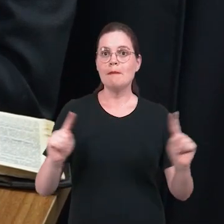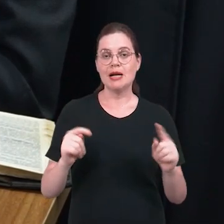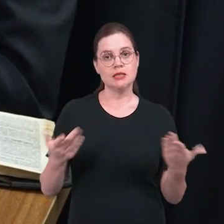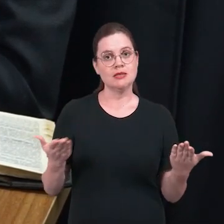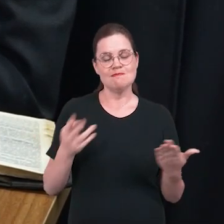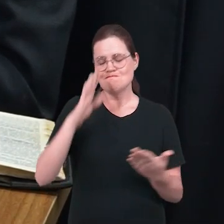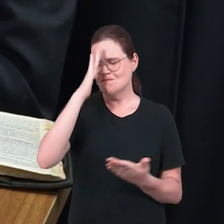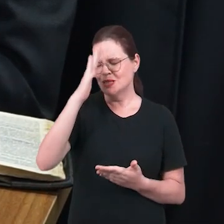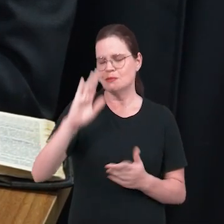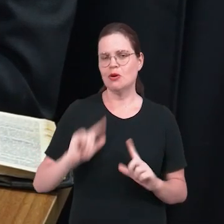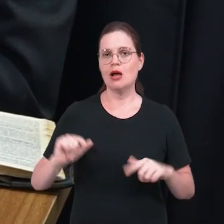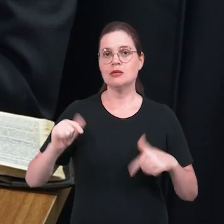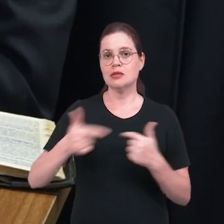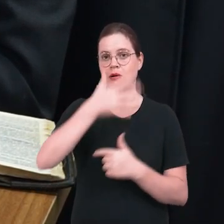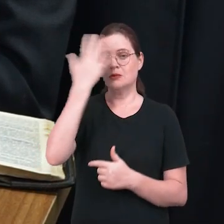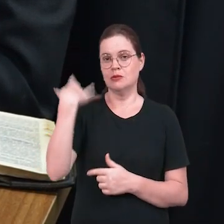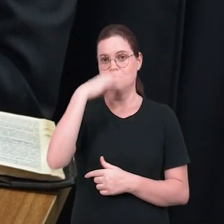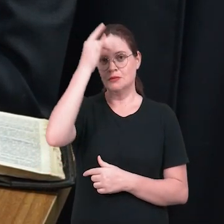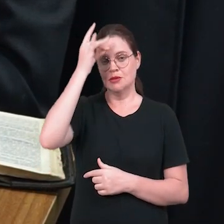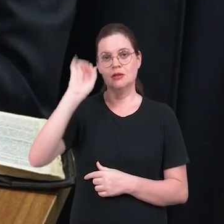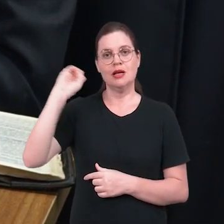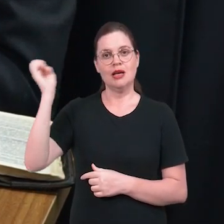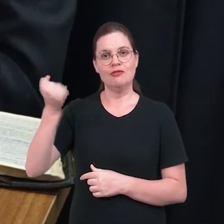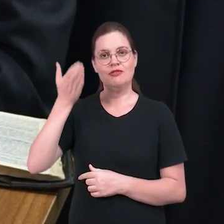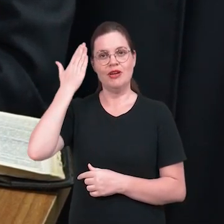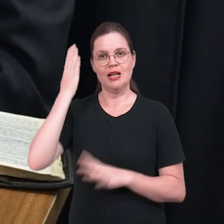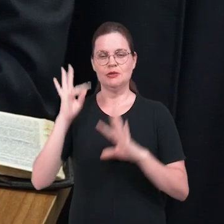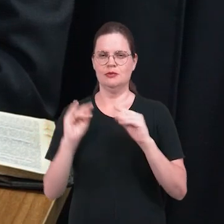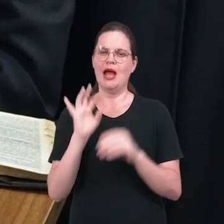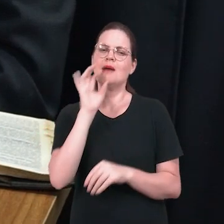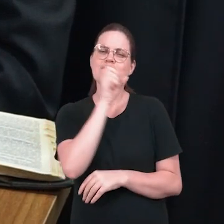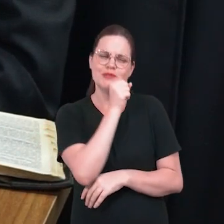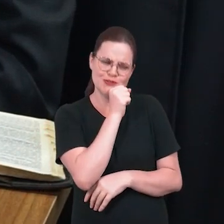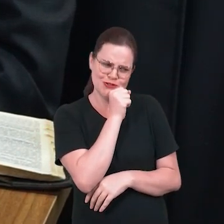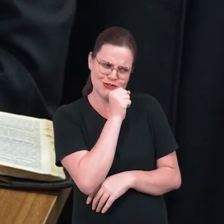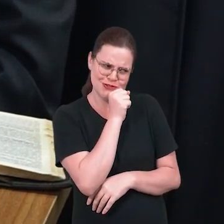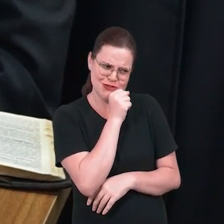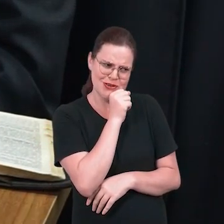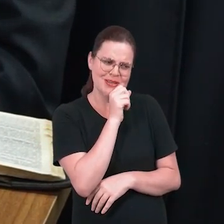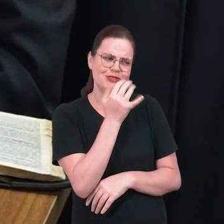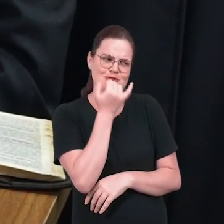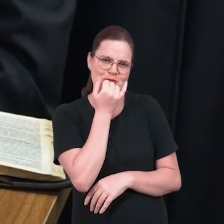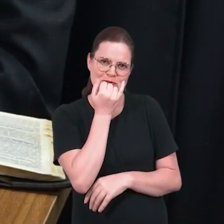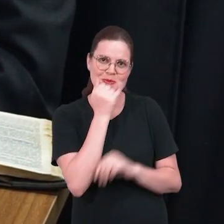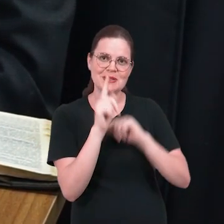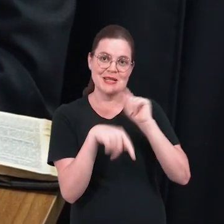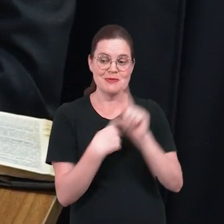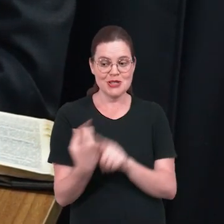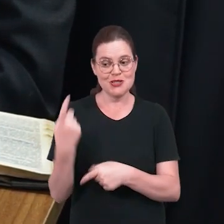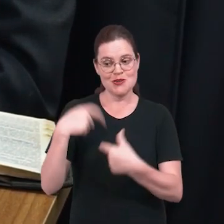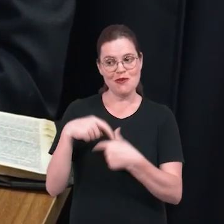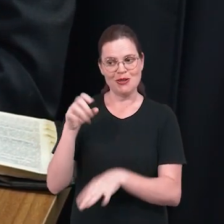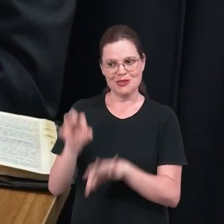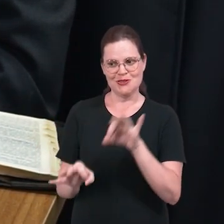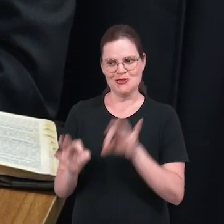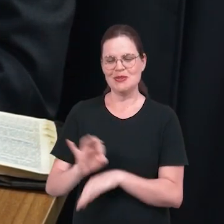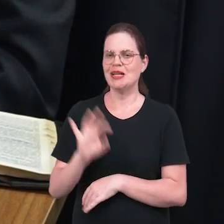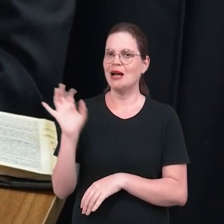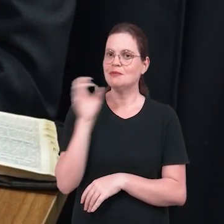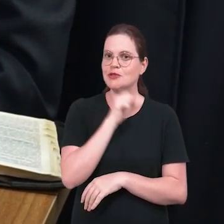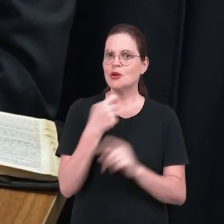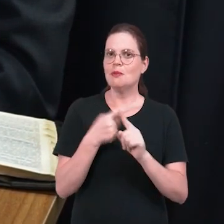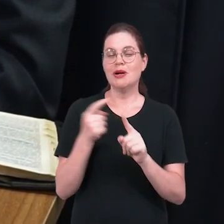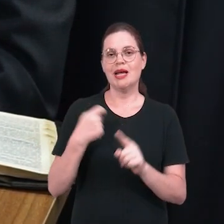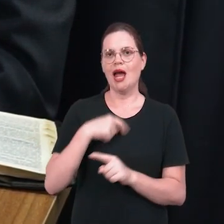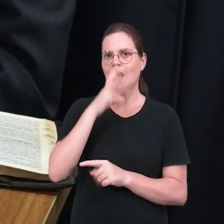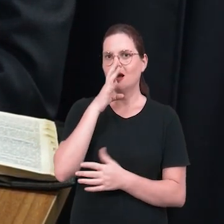também, né? O Senhor revelando, só peço licença para voltar atrás. Claro, sem problema. Citou, é uma passagem que